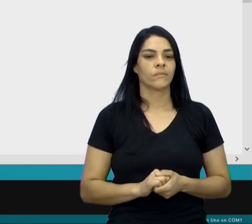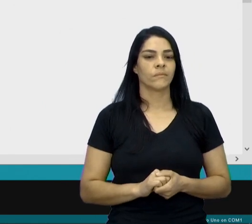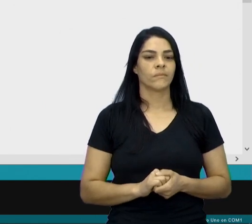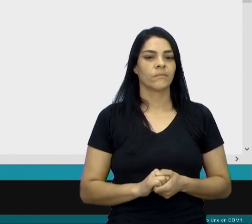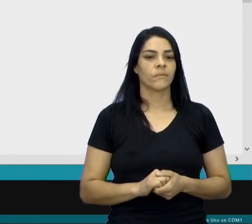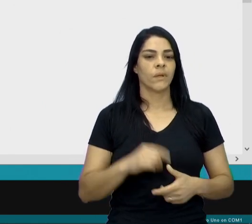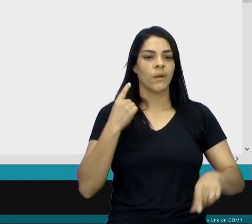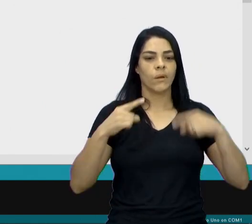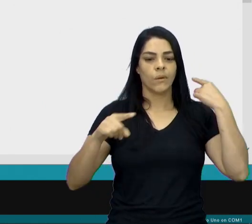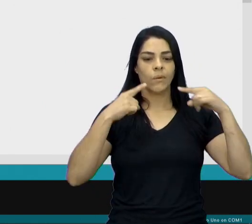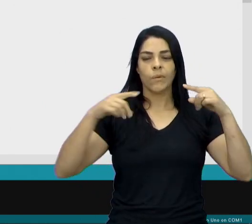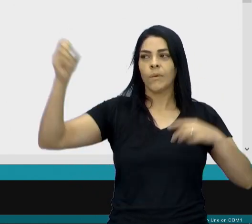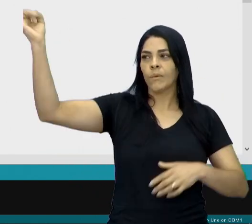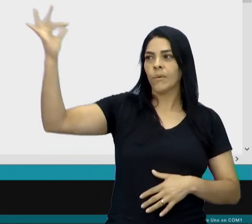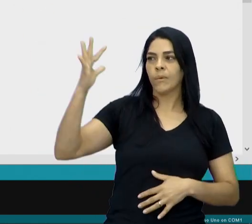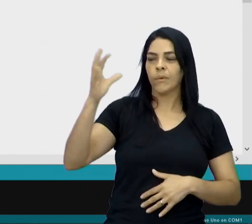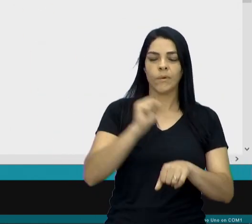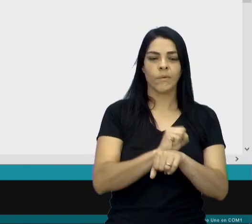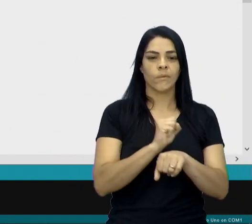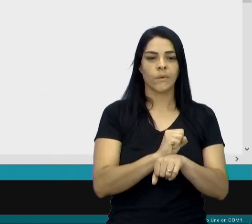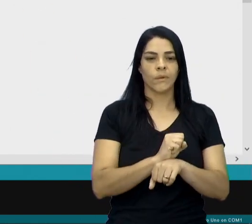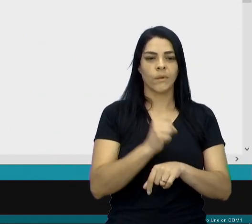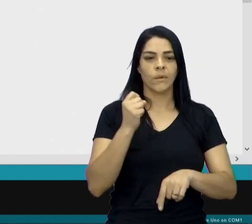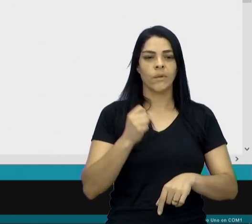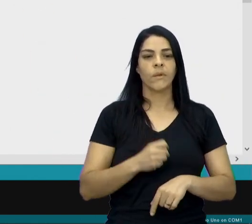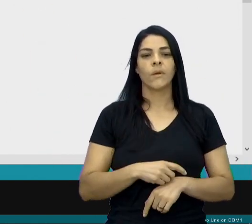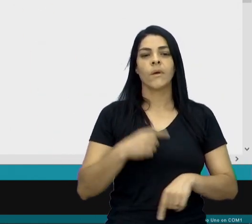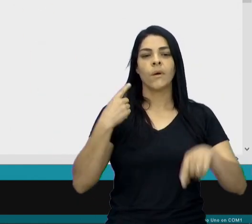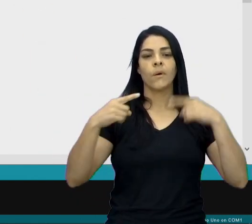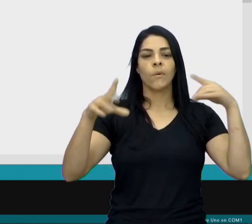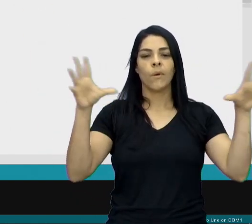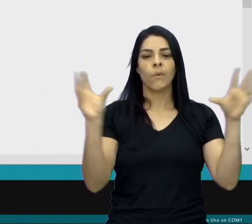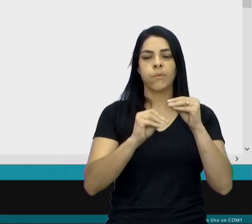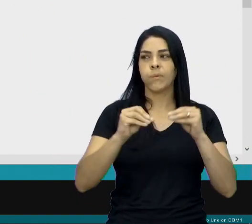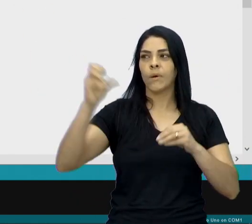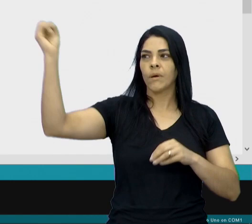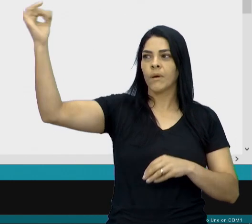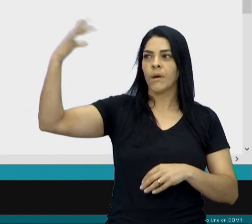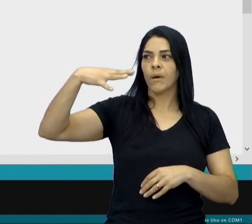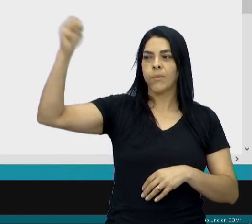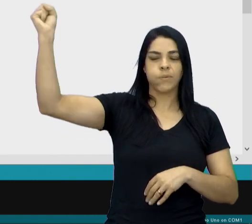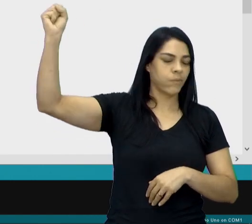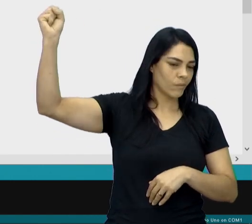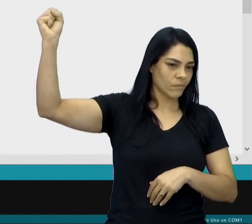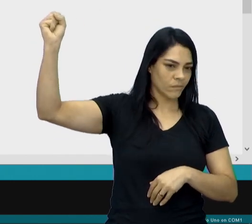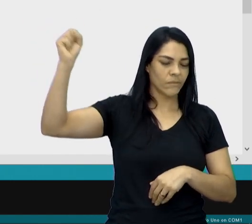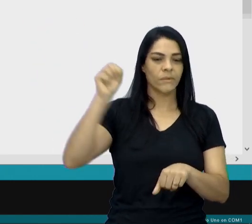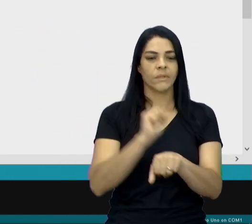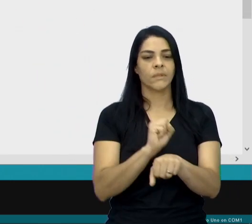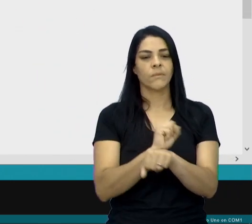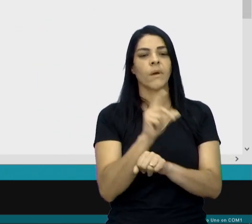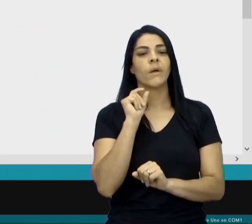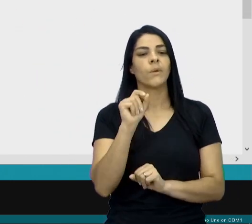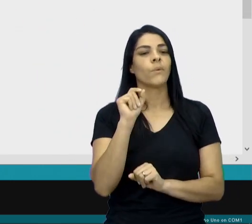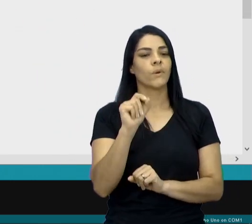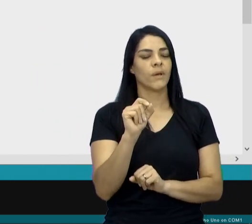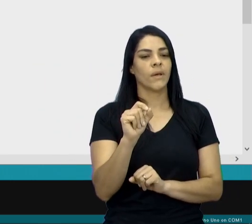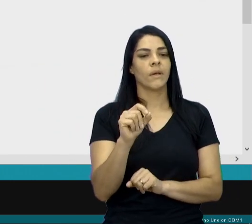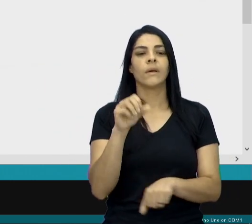toca o som, acende o LED, espera um pouquinho e apaga o LED. E espera. Espera o quê? Espera o